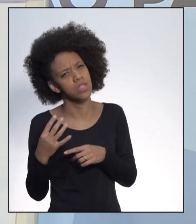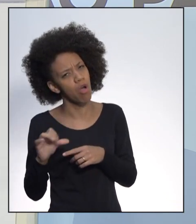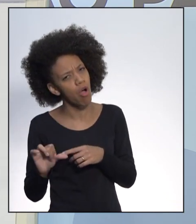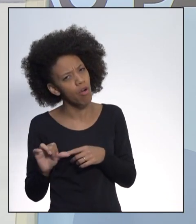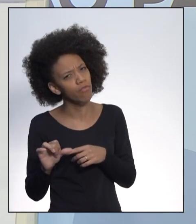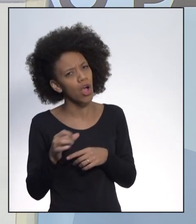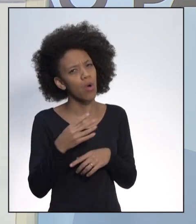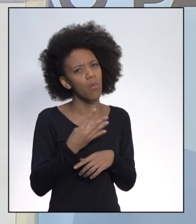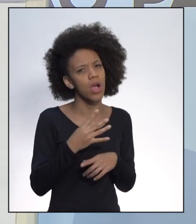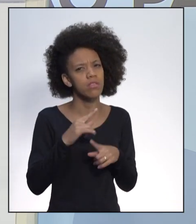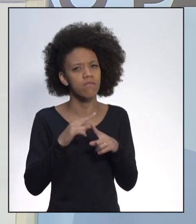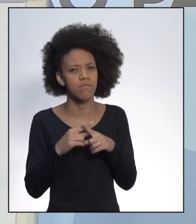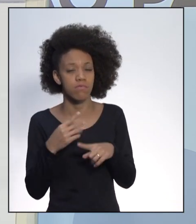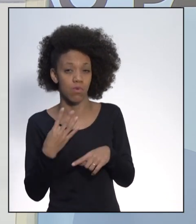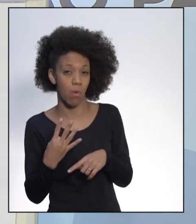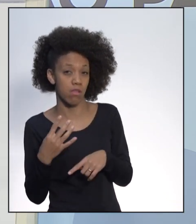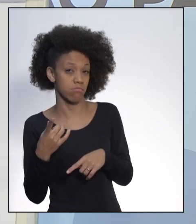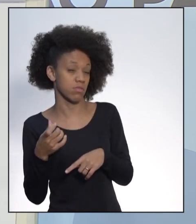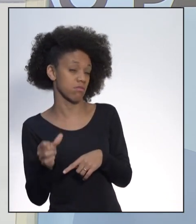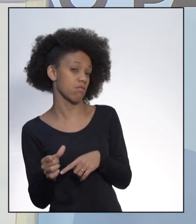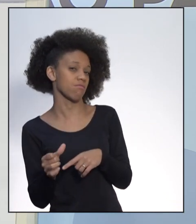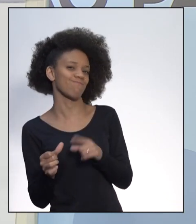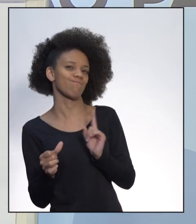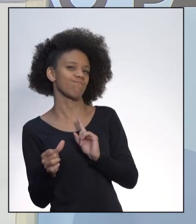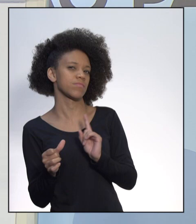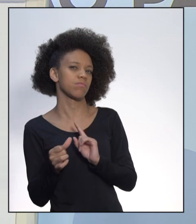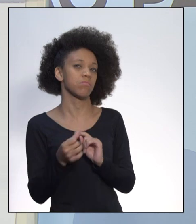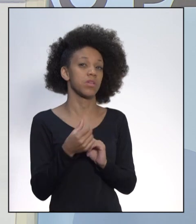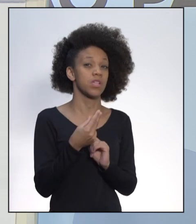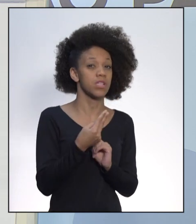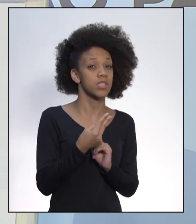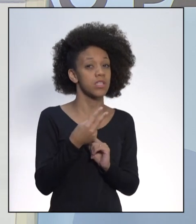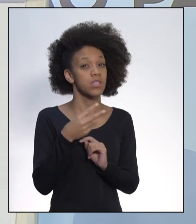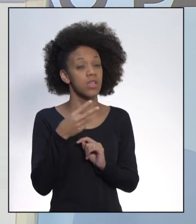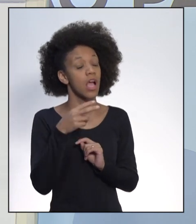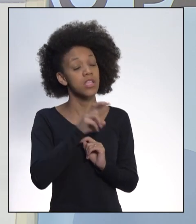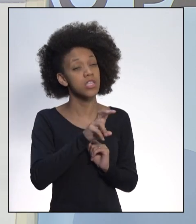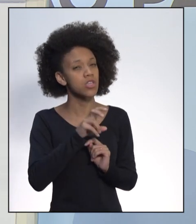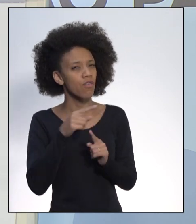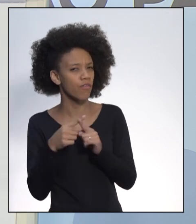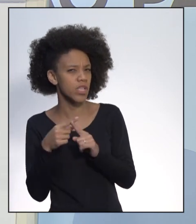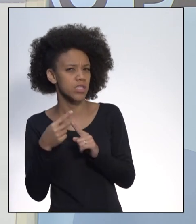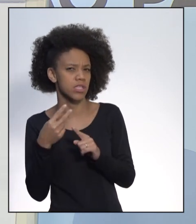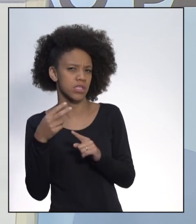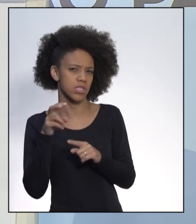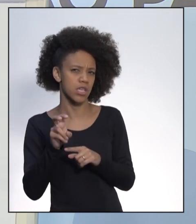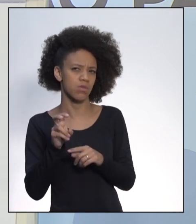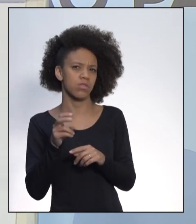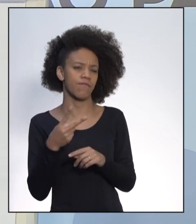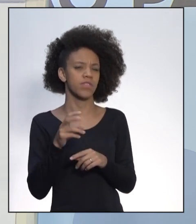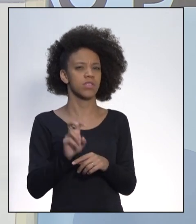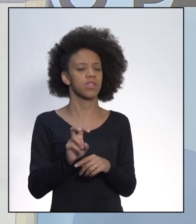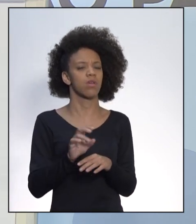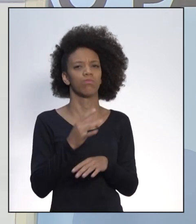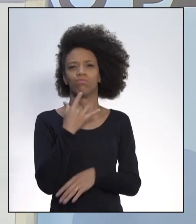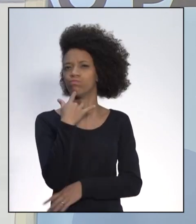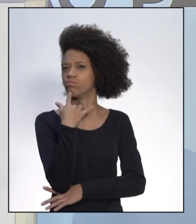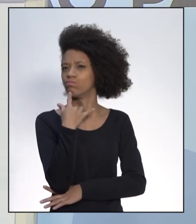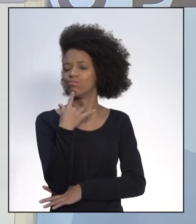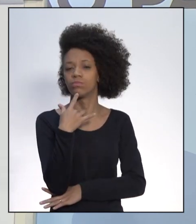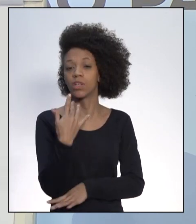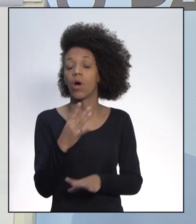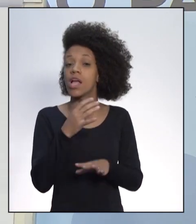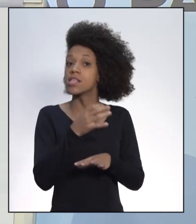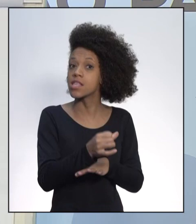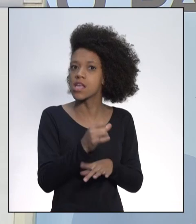dá 16, também não chegou. 5 vezes 5 dá 25, também não chegou. Vamos lá, 6 vezes 6, 36.